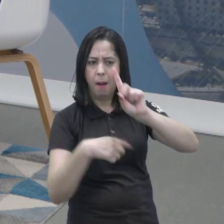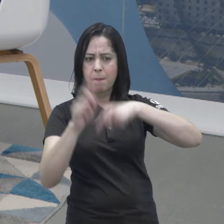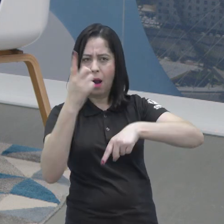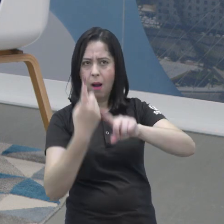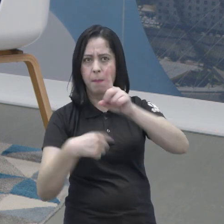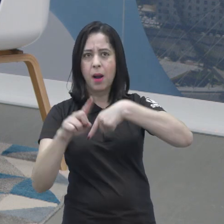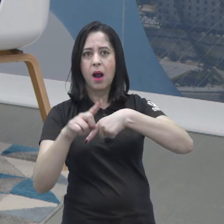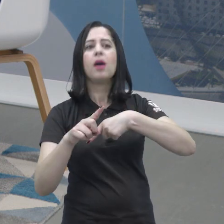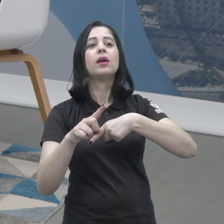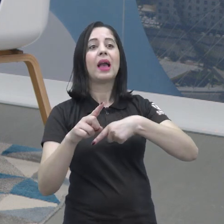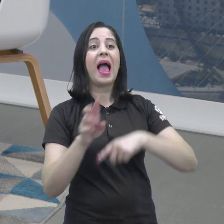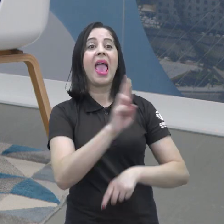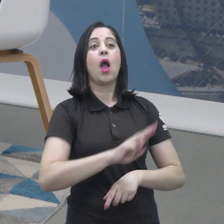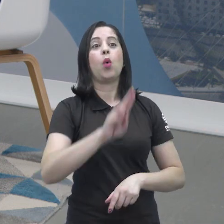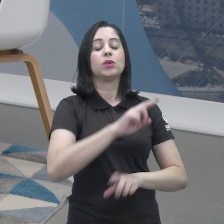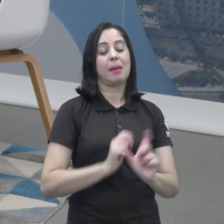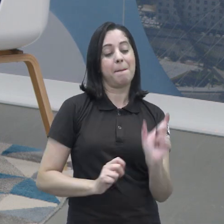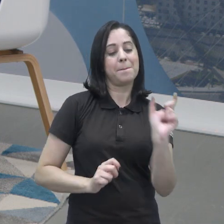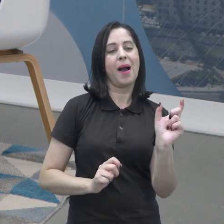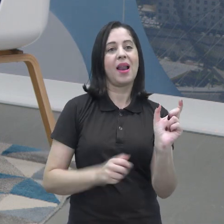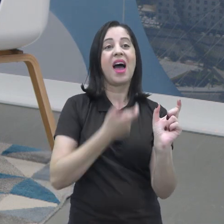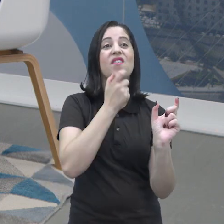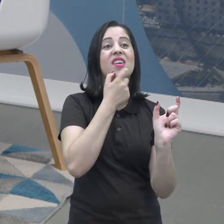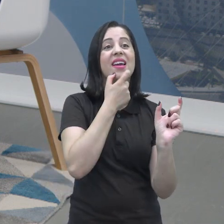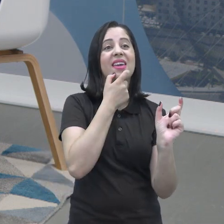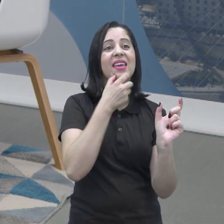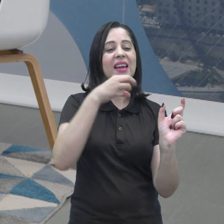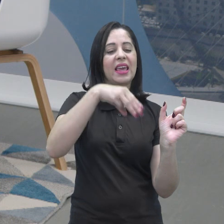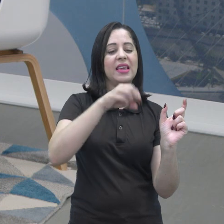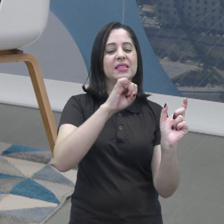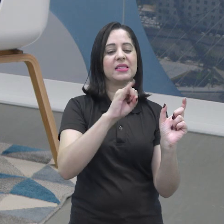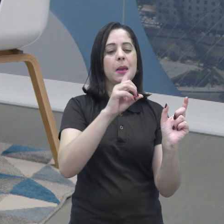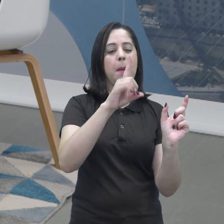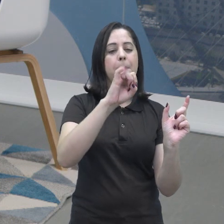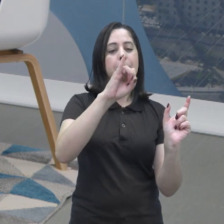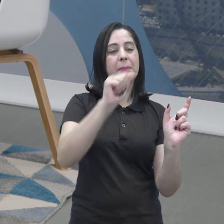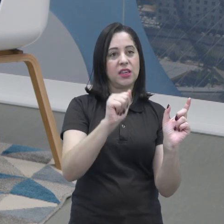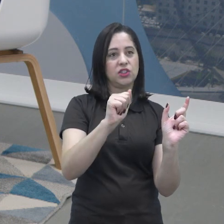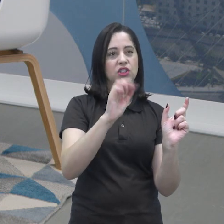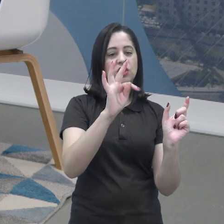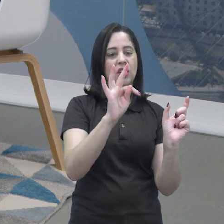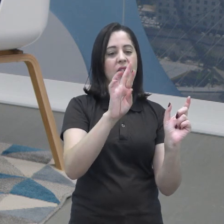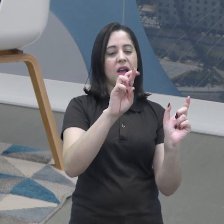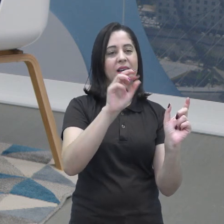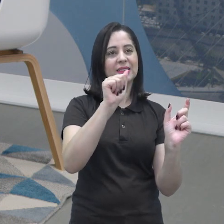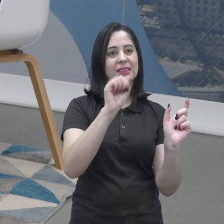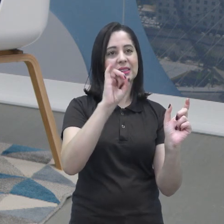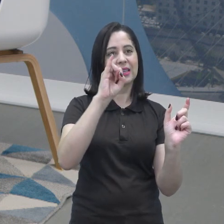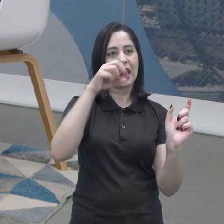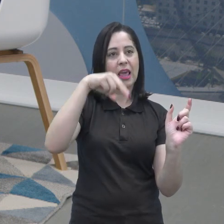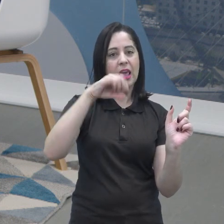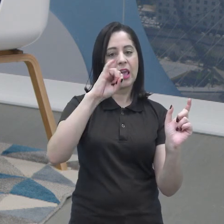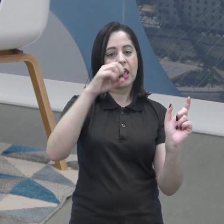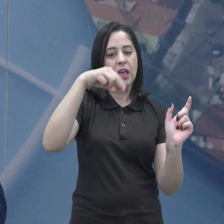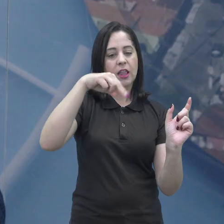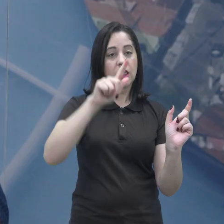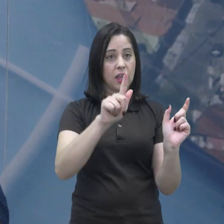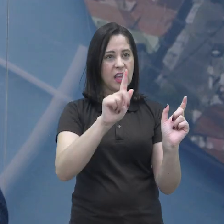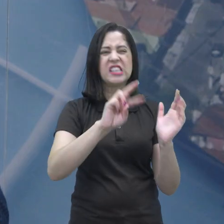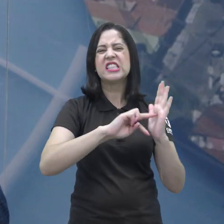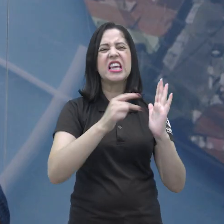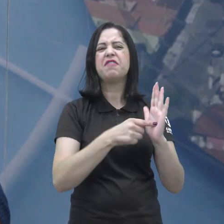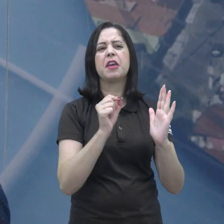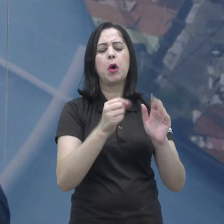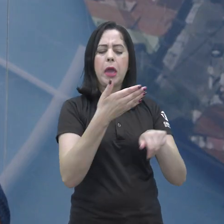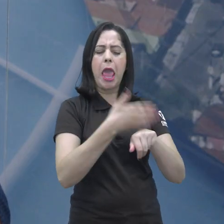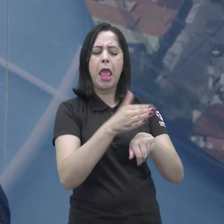termos técnicos em inglês, né? E media training é uma palavra que tem ganhado destaque. E nesse cenário online, muitas profissões têm